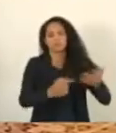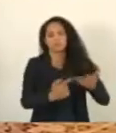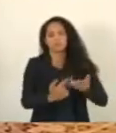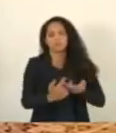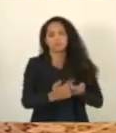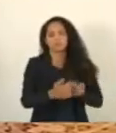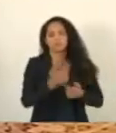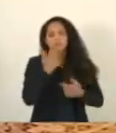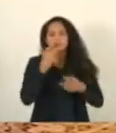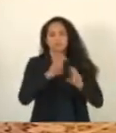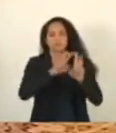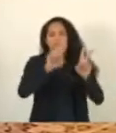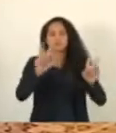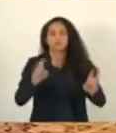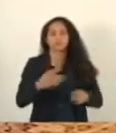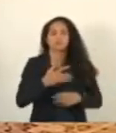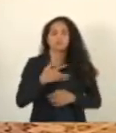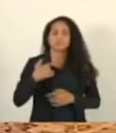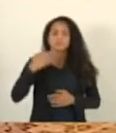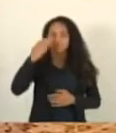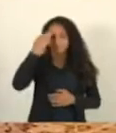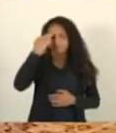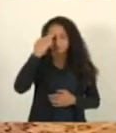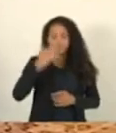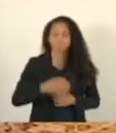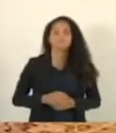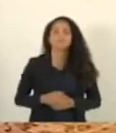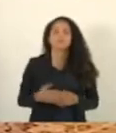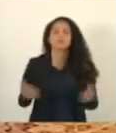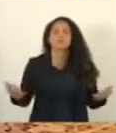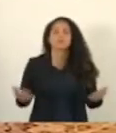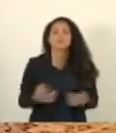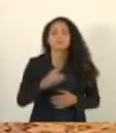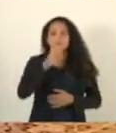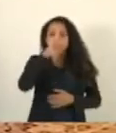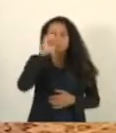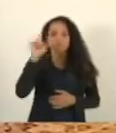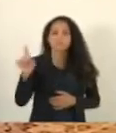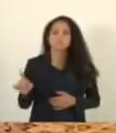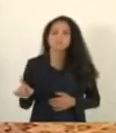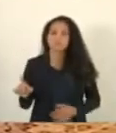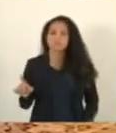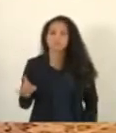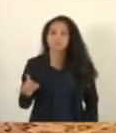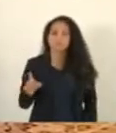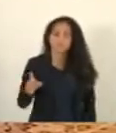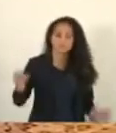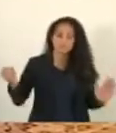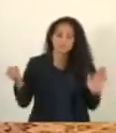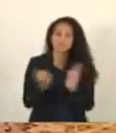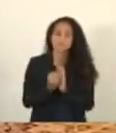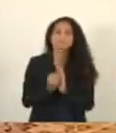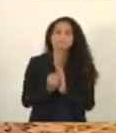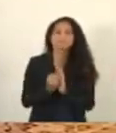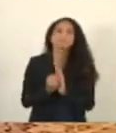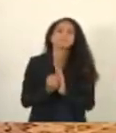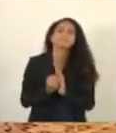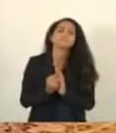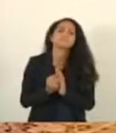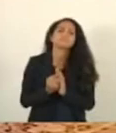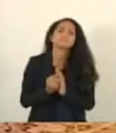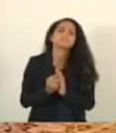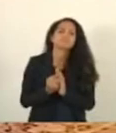saúde mental. Então, hoje é o dia em que nós marcamos o